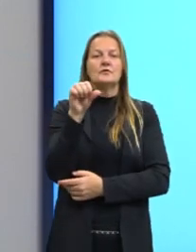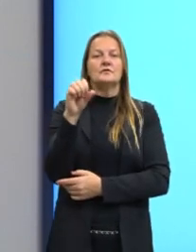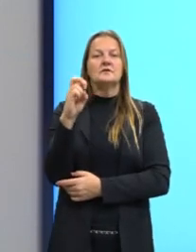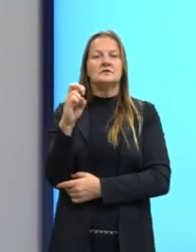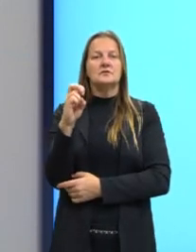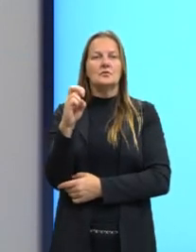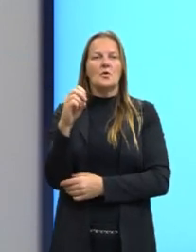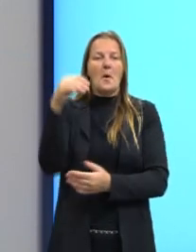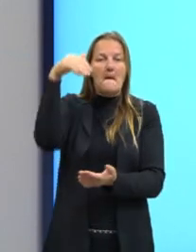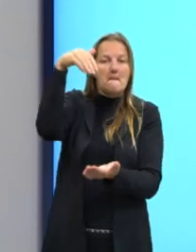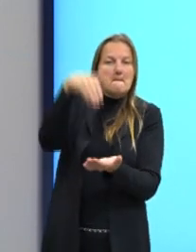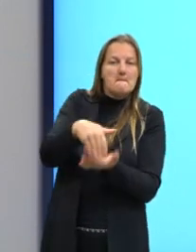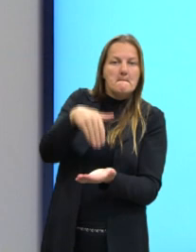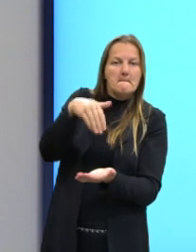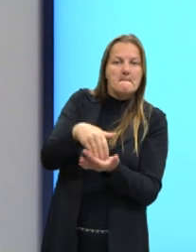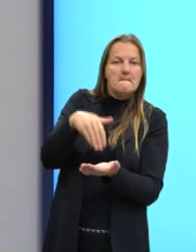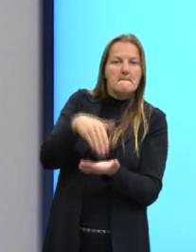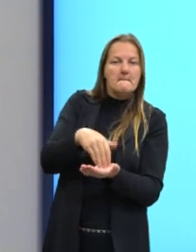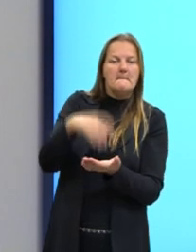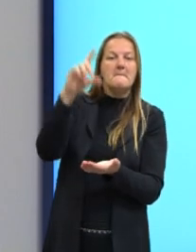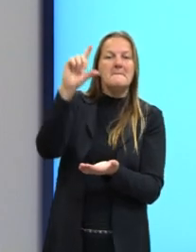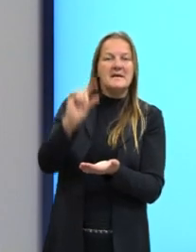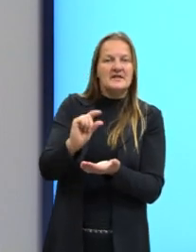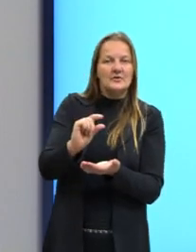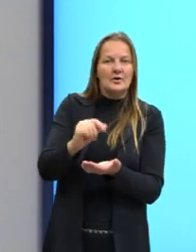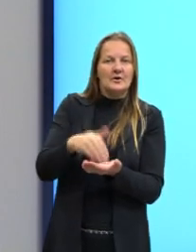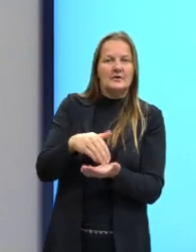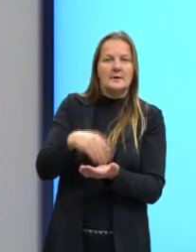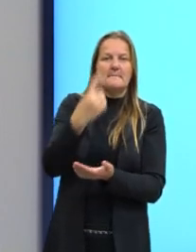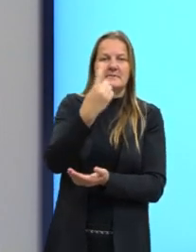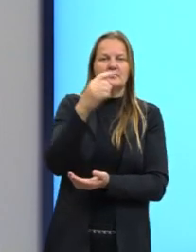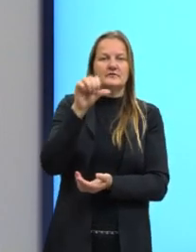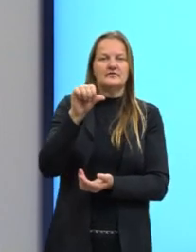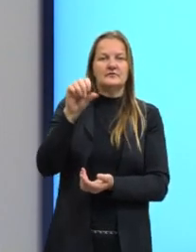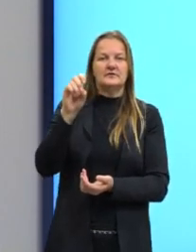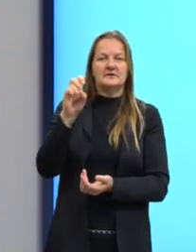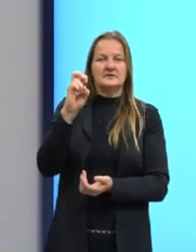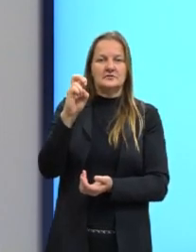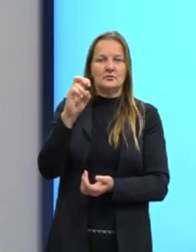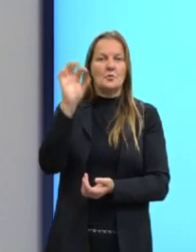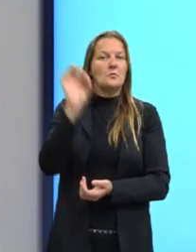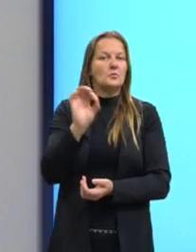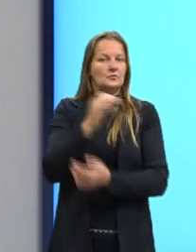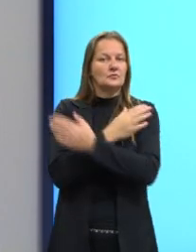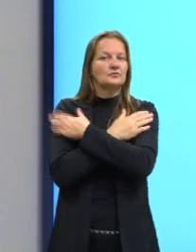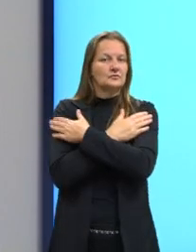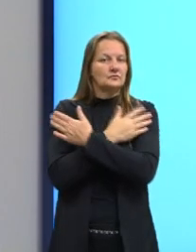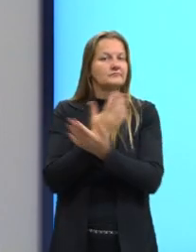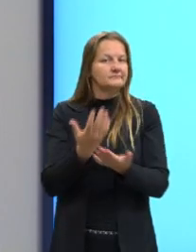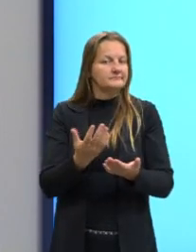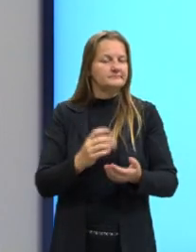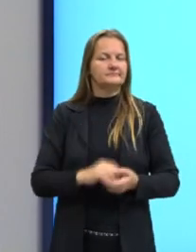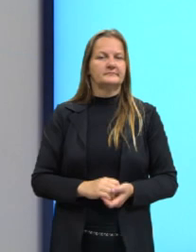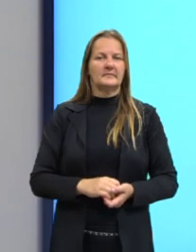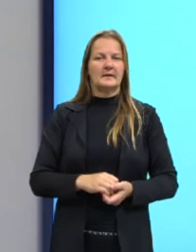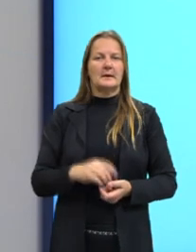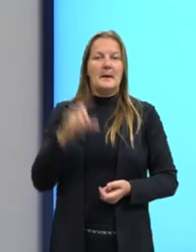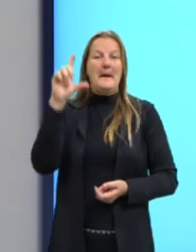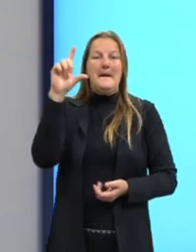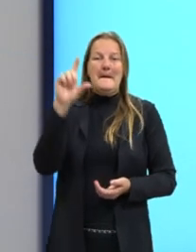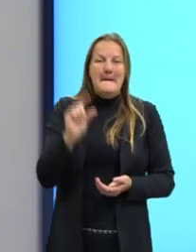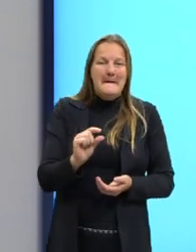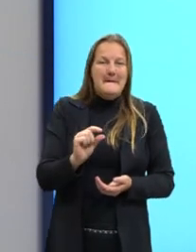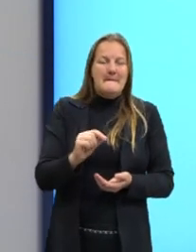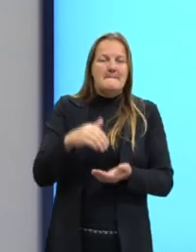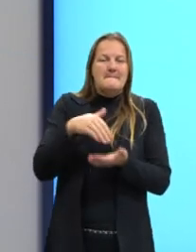foi a menor do período bem vamos olhar o ano 95 aqui fala que a taxa de desemprego no ano 95 foi a menor